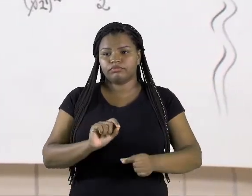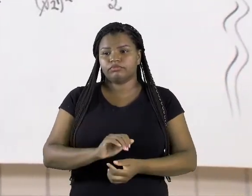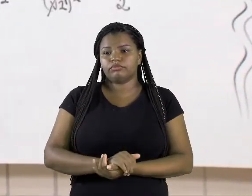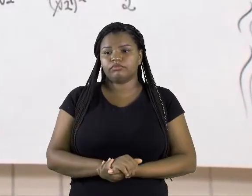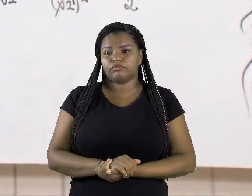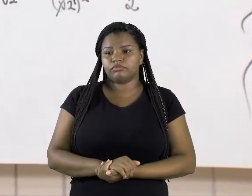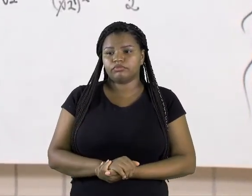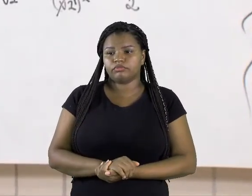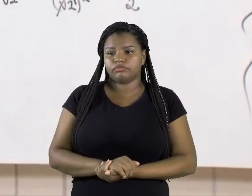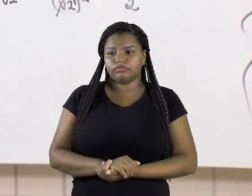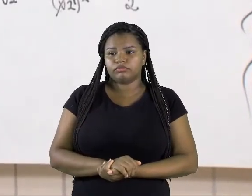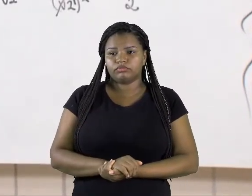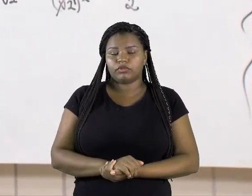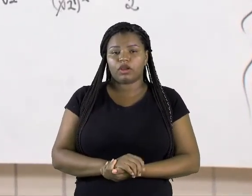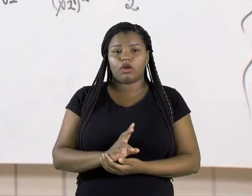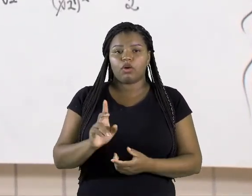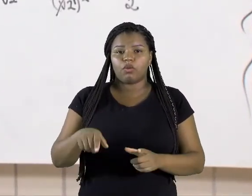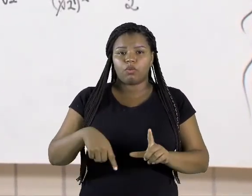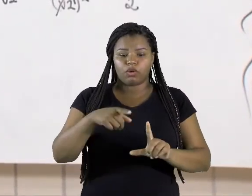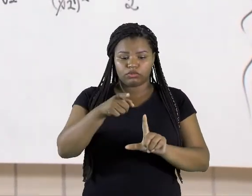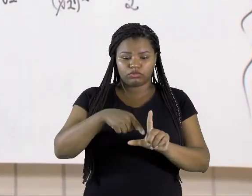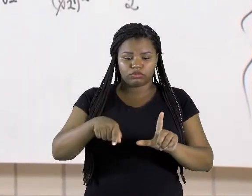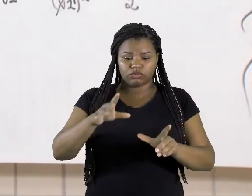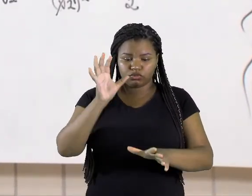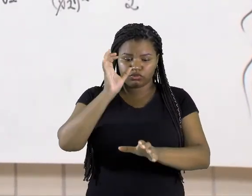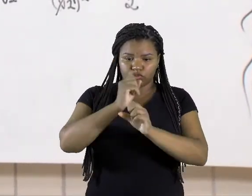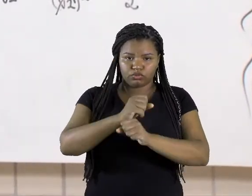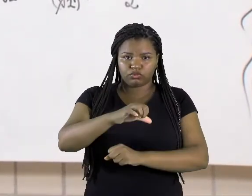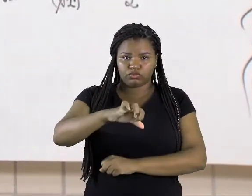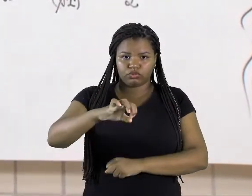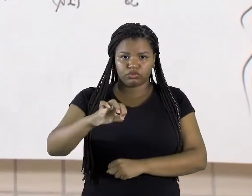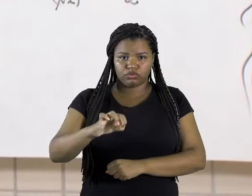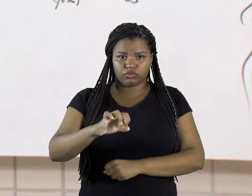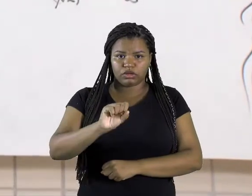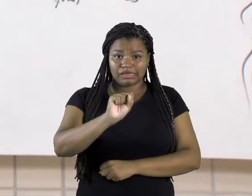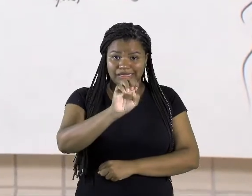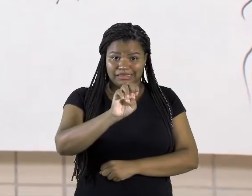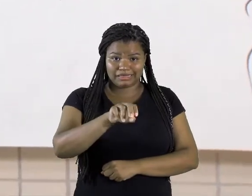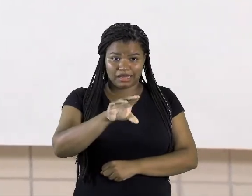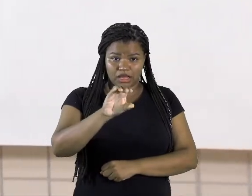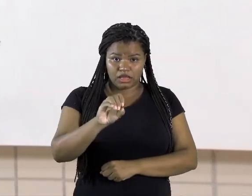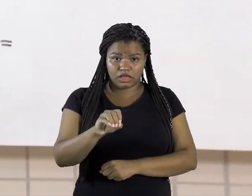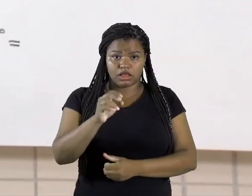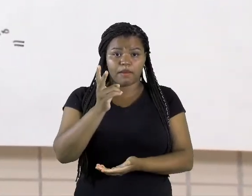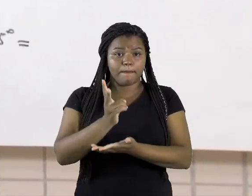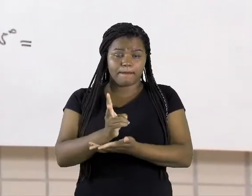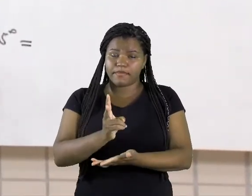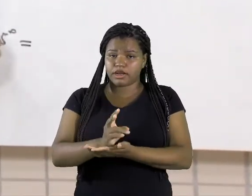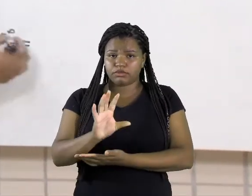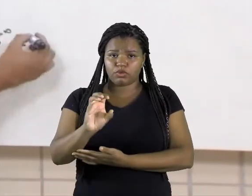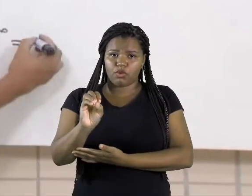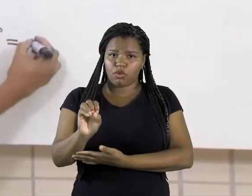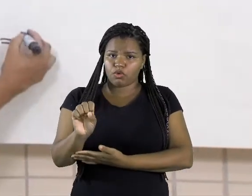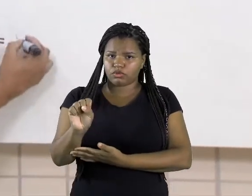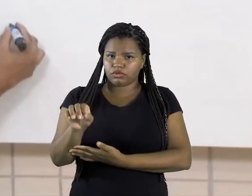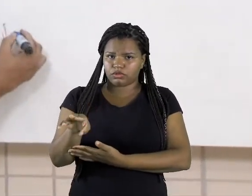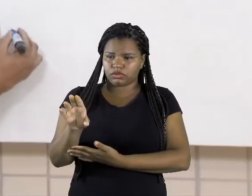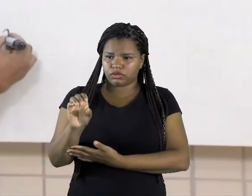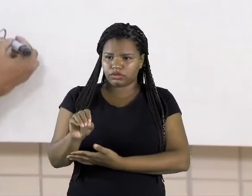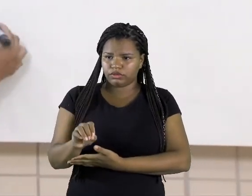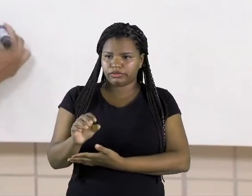quando os ângulos somam 90, e é esse caso, o seno de um também é o cosseno do outro. Ou seja, eu já